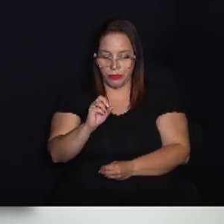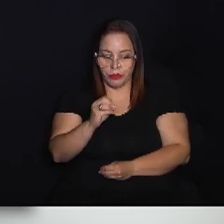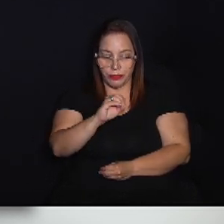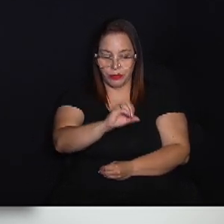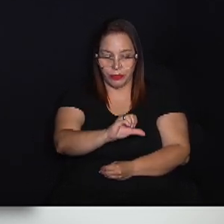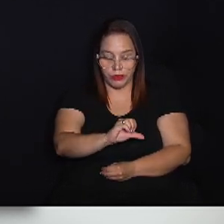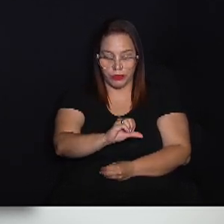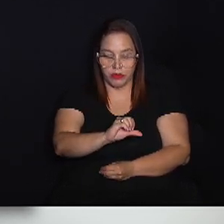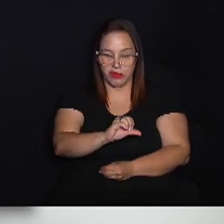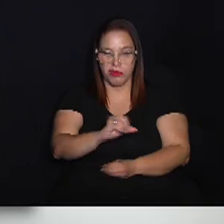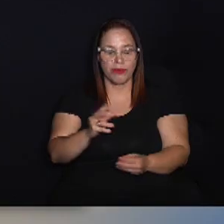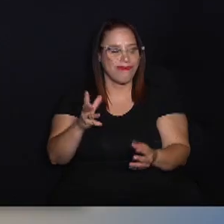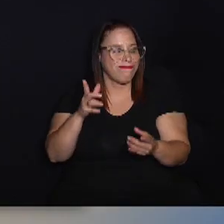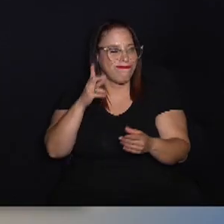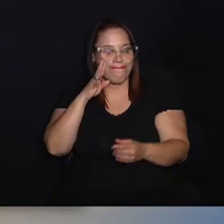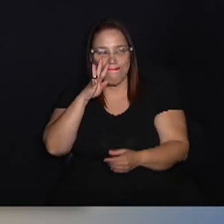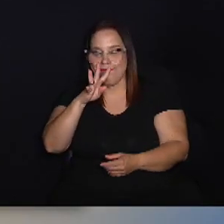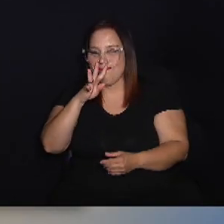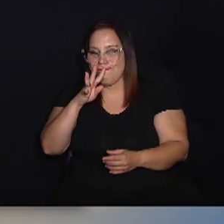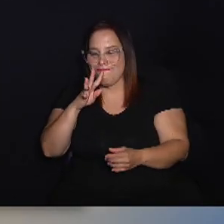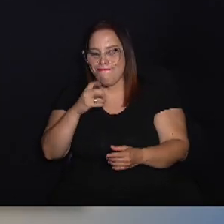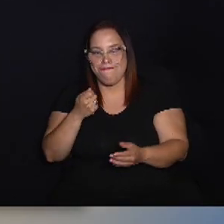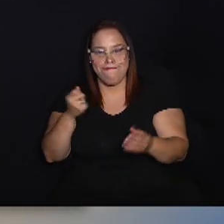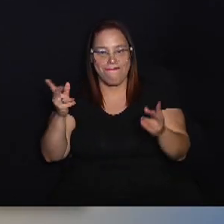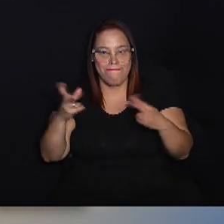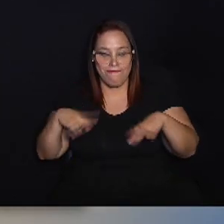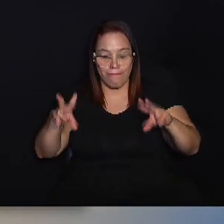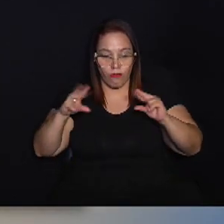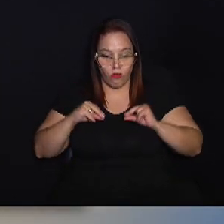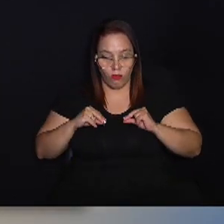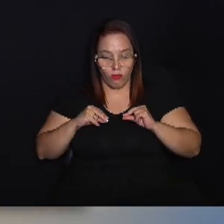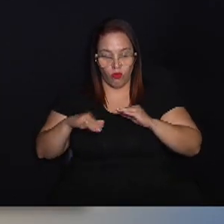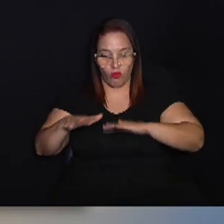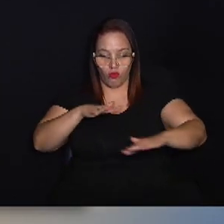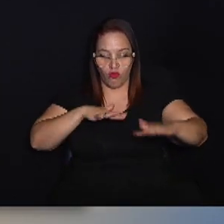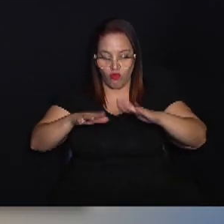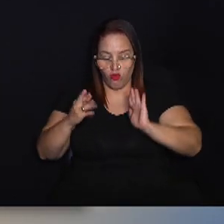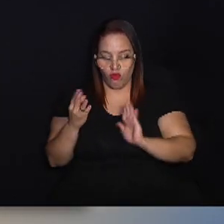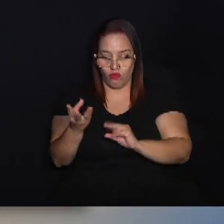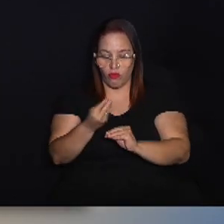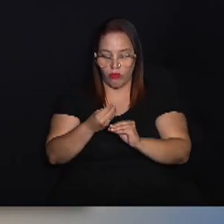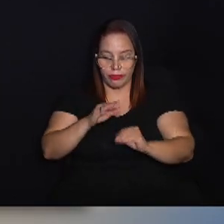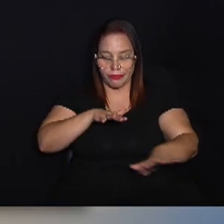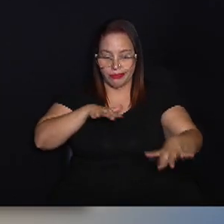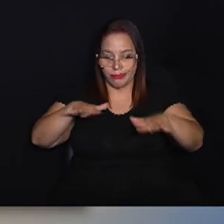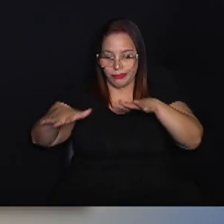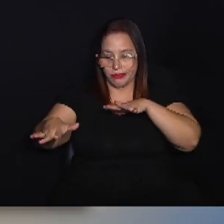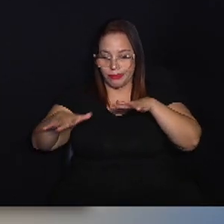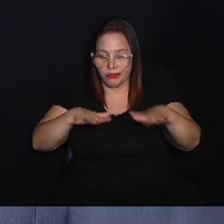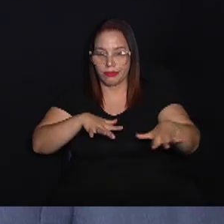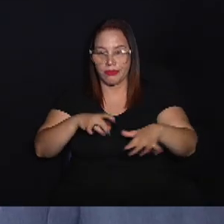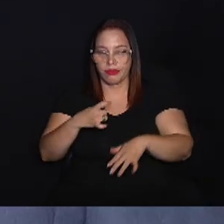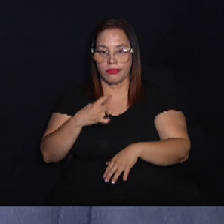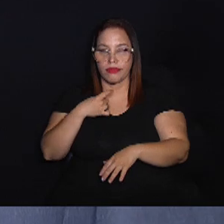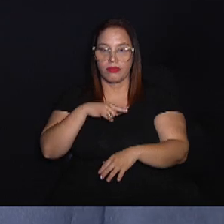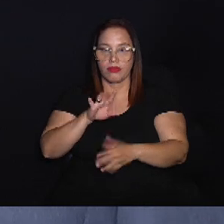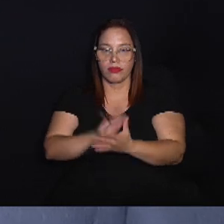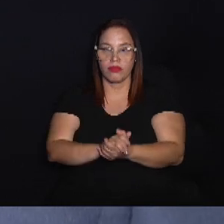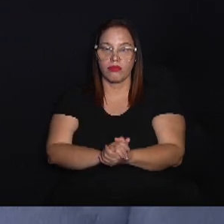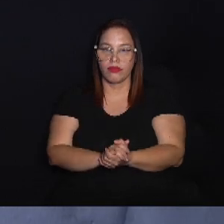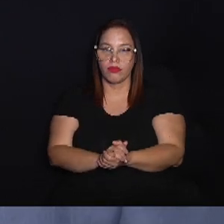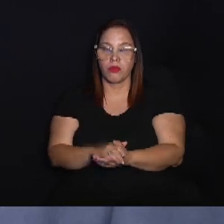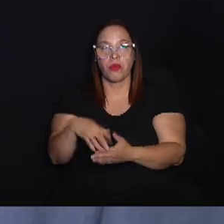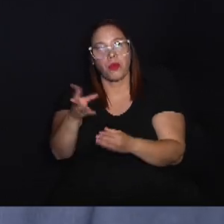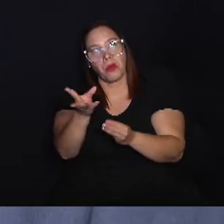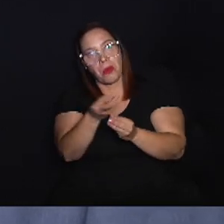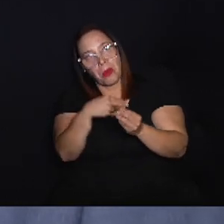2009, conquistou importantes prêmios em salões e mostras em várias cidades brasileiras. Os nossos